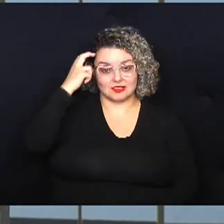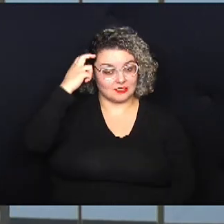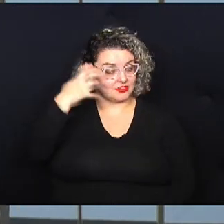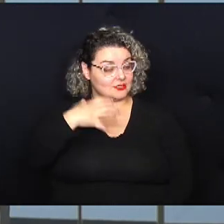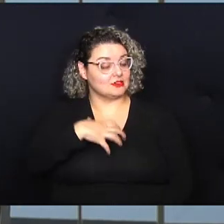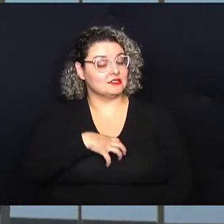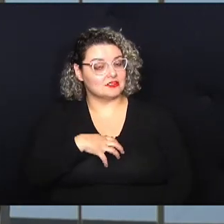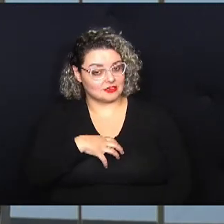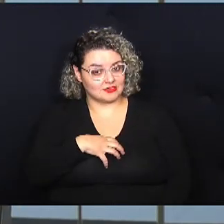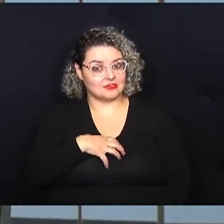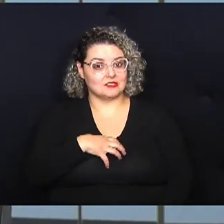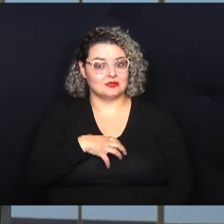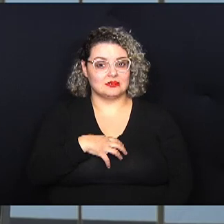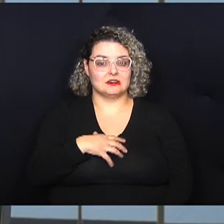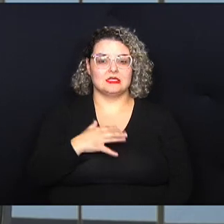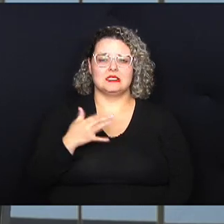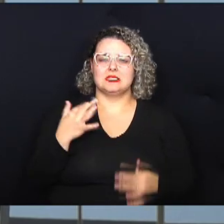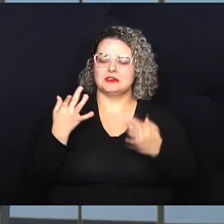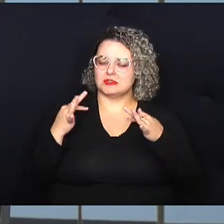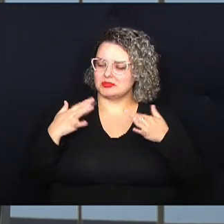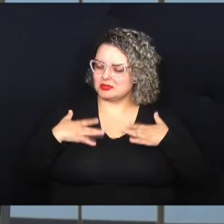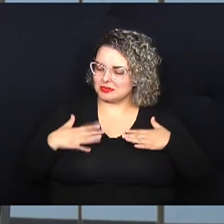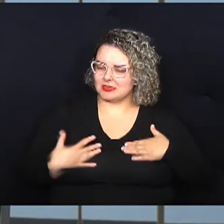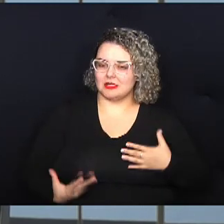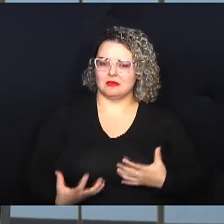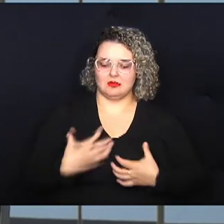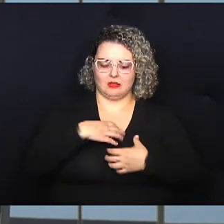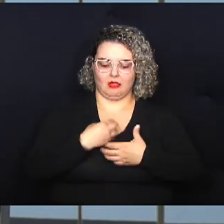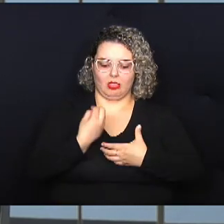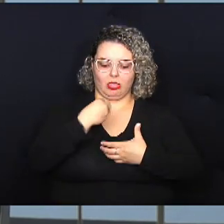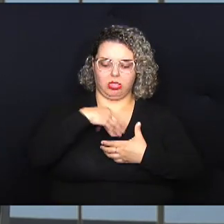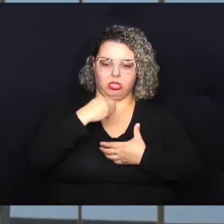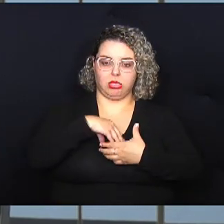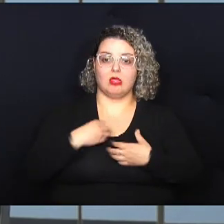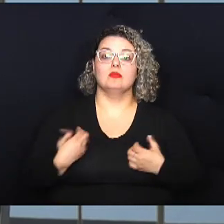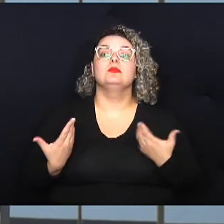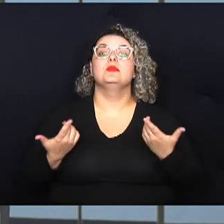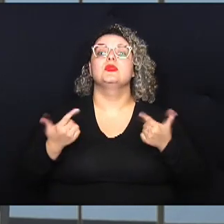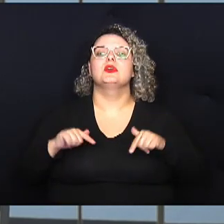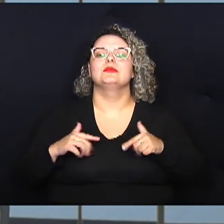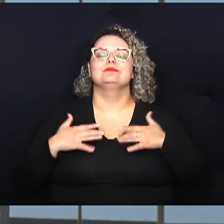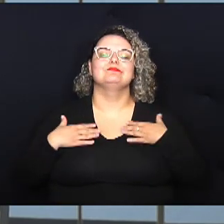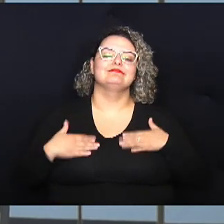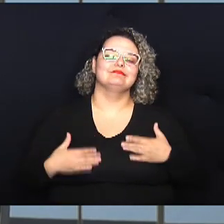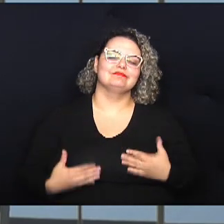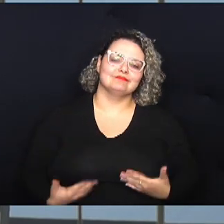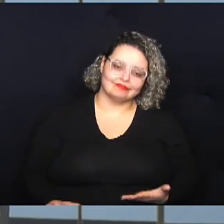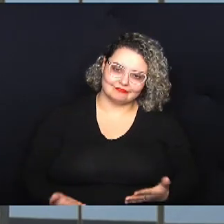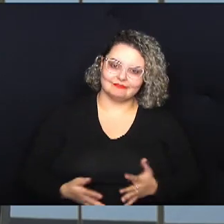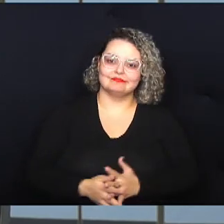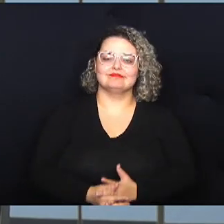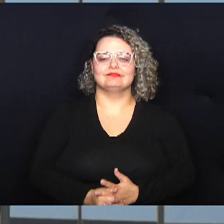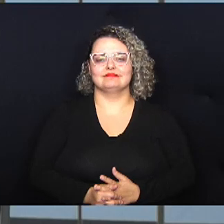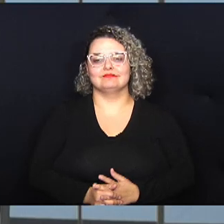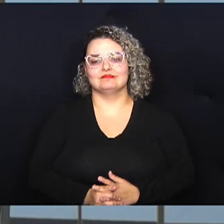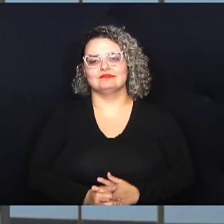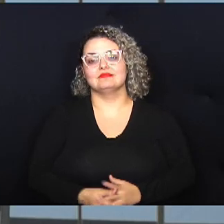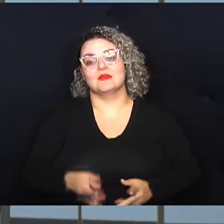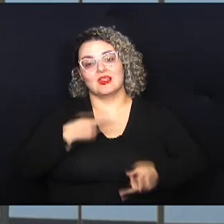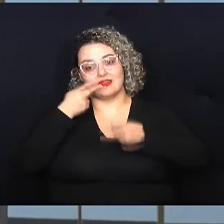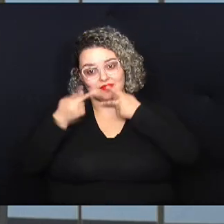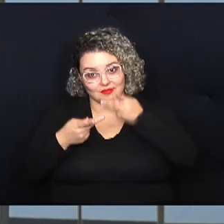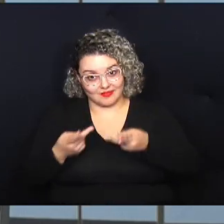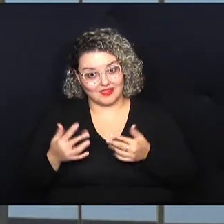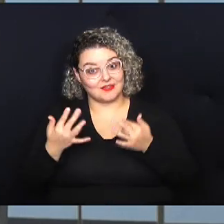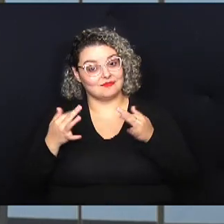emocional, das dores que você sente quando você guarda muita emoção, que ela vai para onde? Para o corpo. Né? Então, ela vai falar sobre essas